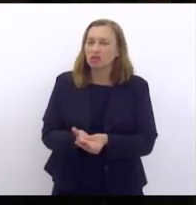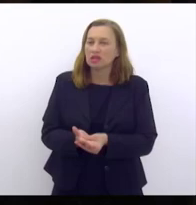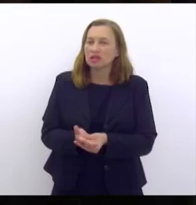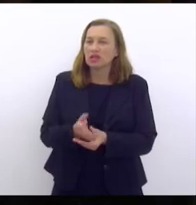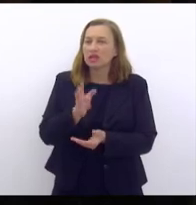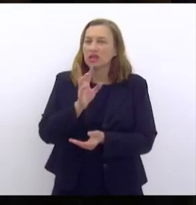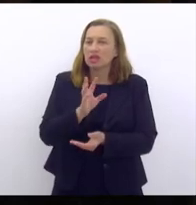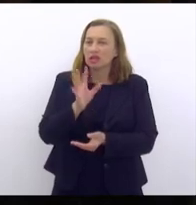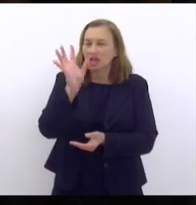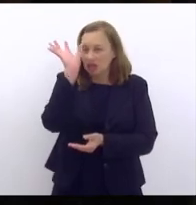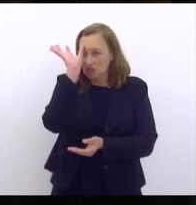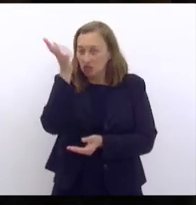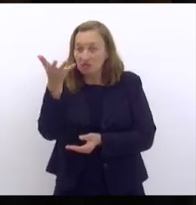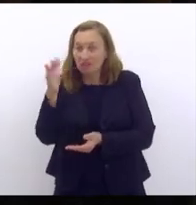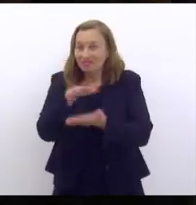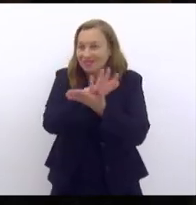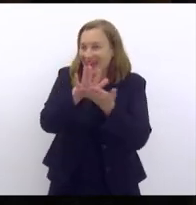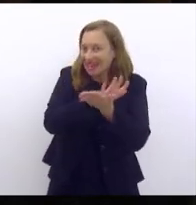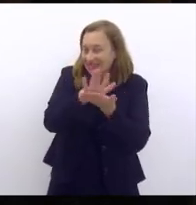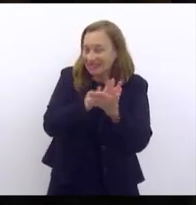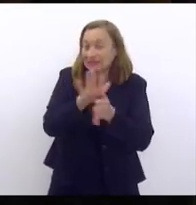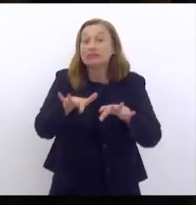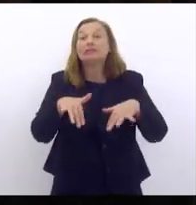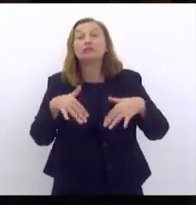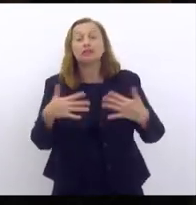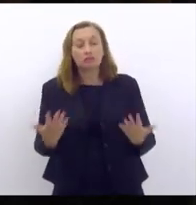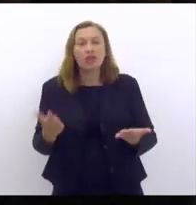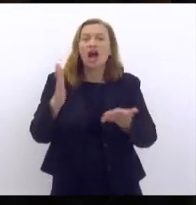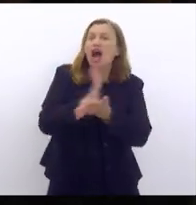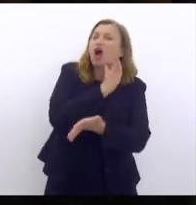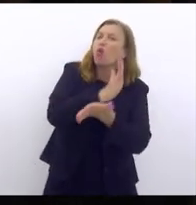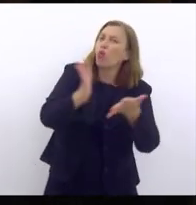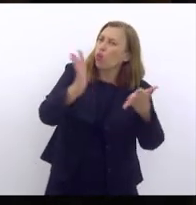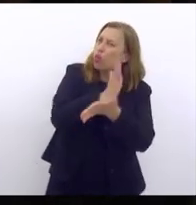ser finalizados. E